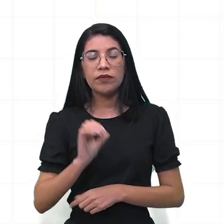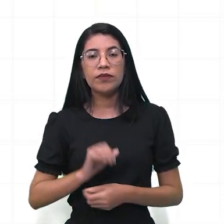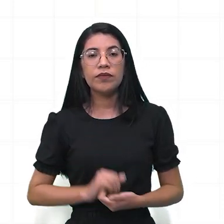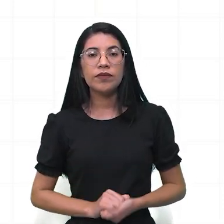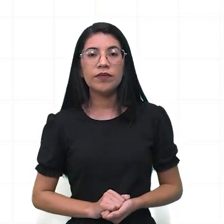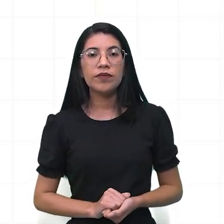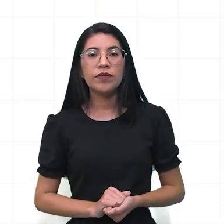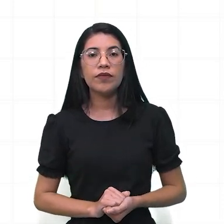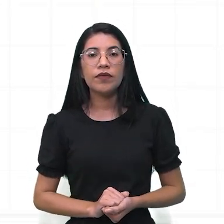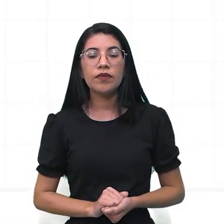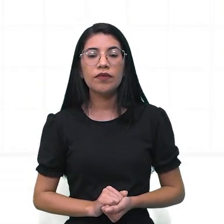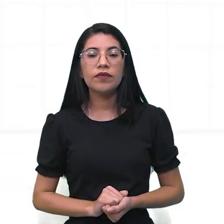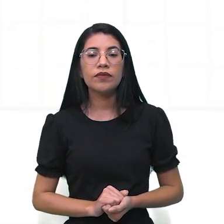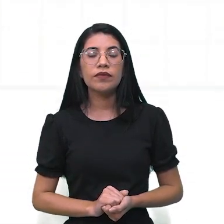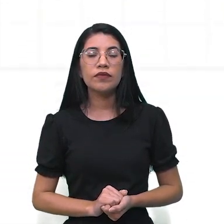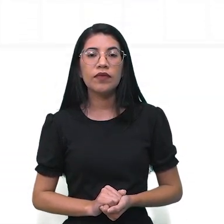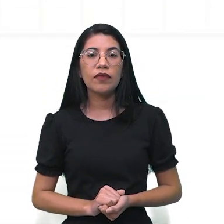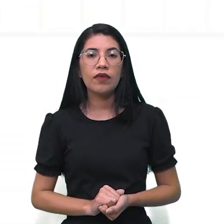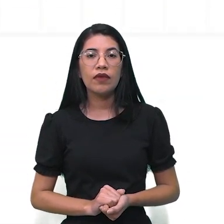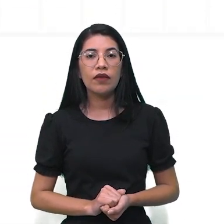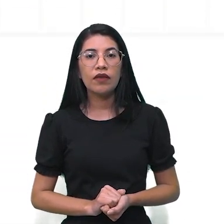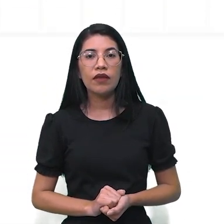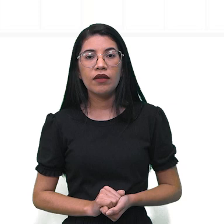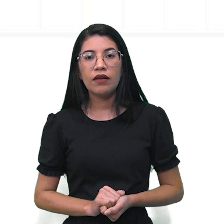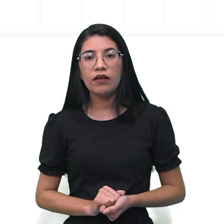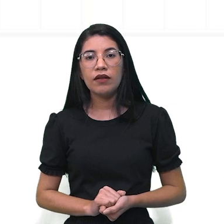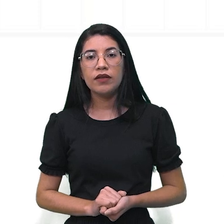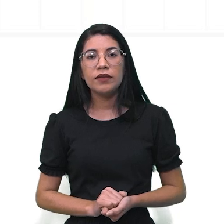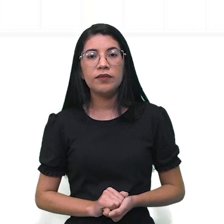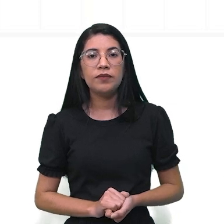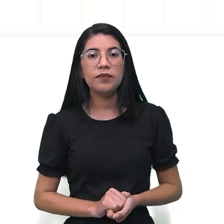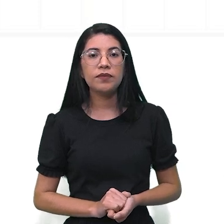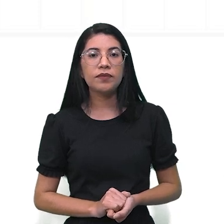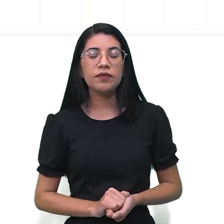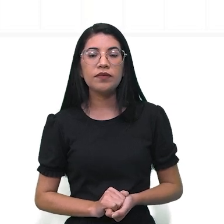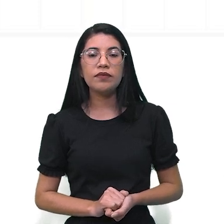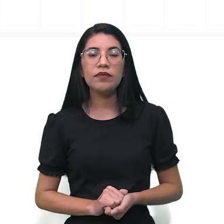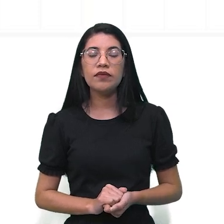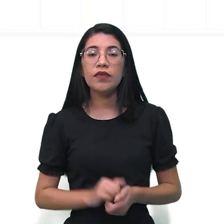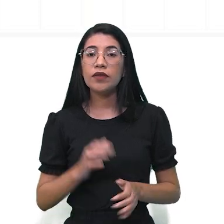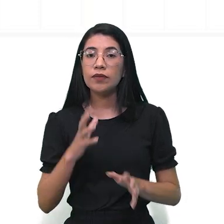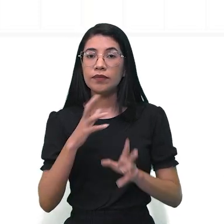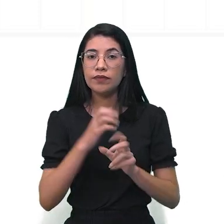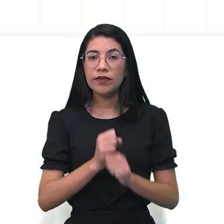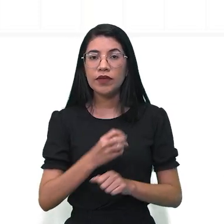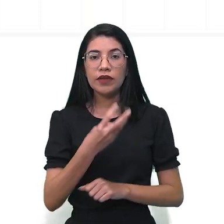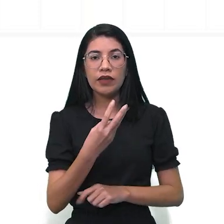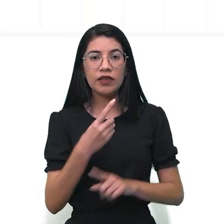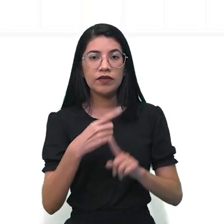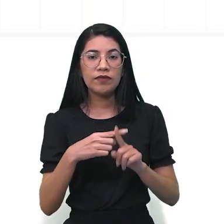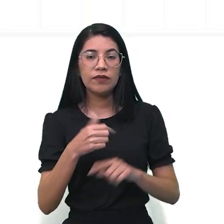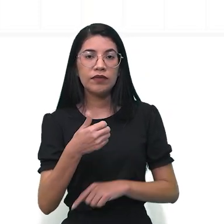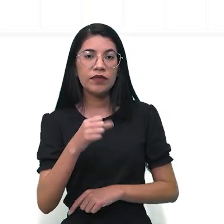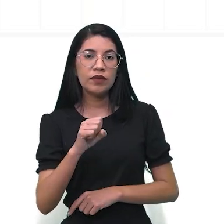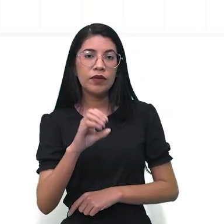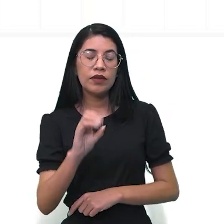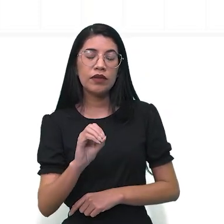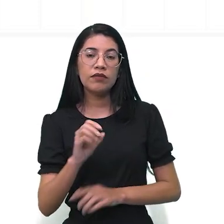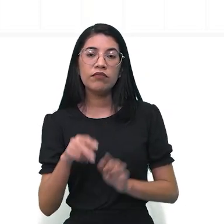180. 3 vezes 180. Quanto é 3 vezes 180?